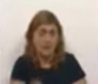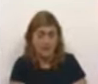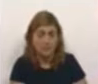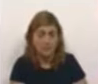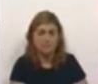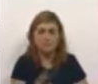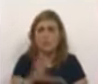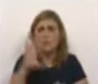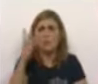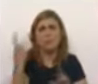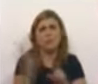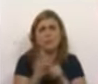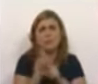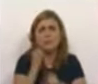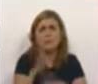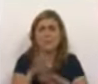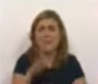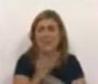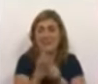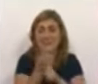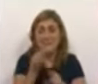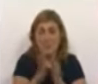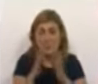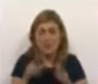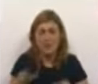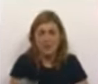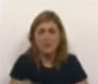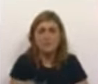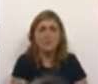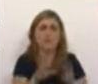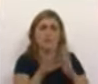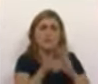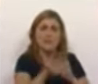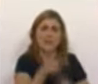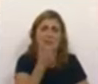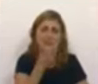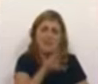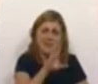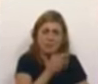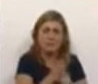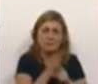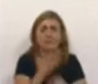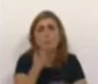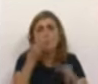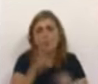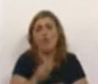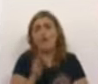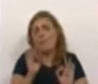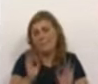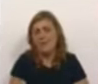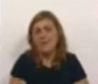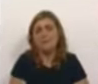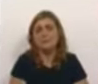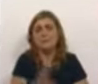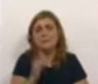Os trágicos acontecimentos dos incêndios de Pedrógão Grande, o assalto a tancos, confirmam de forma dramática